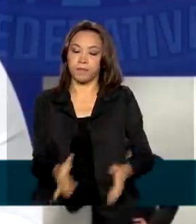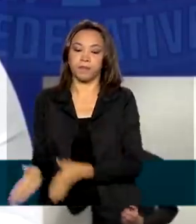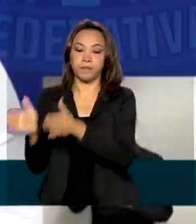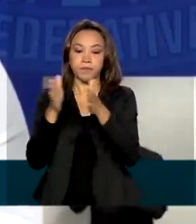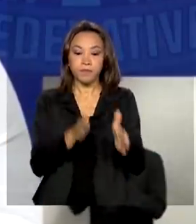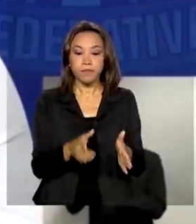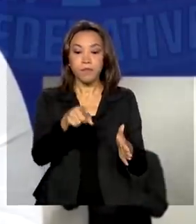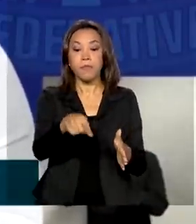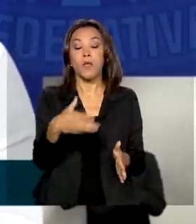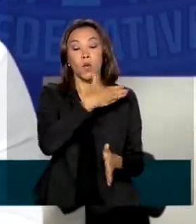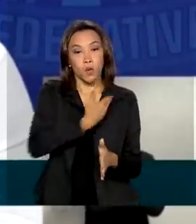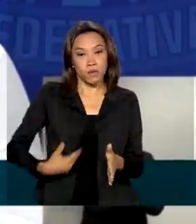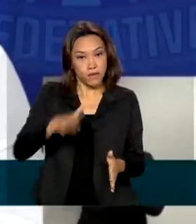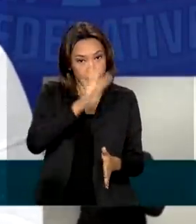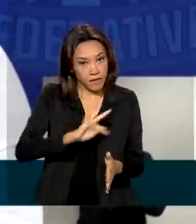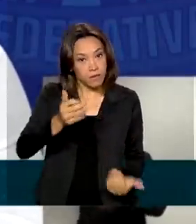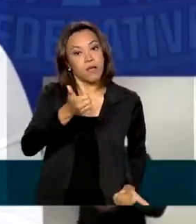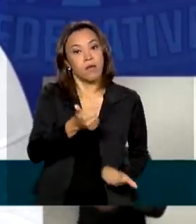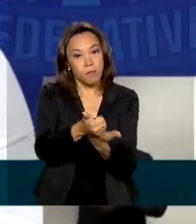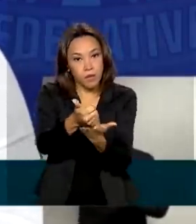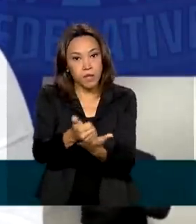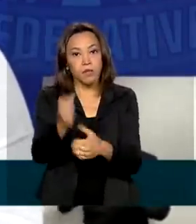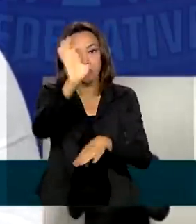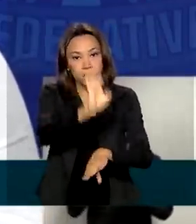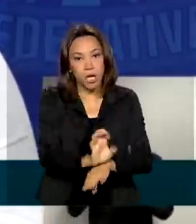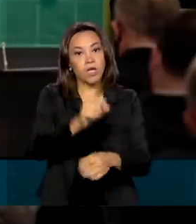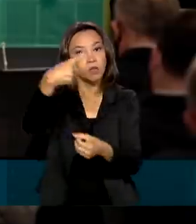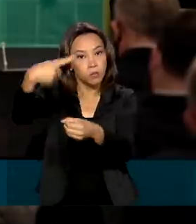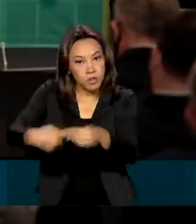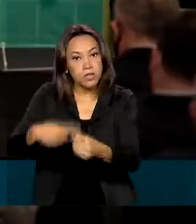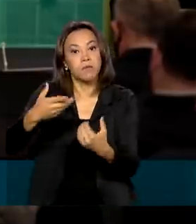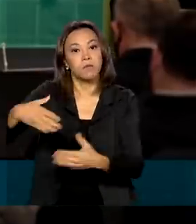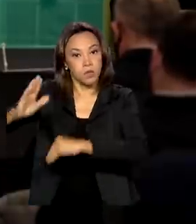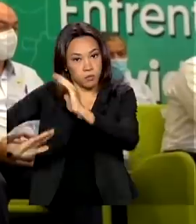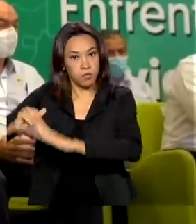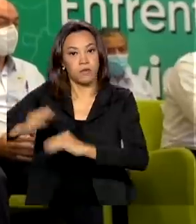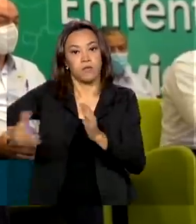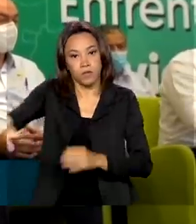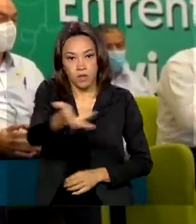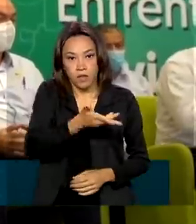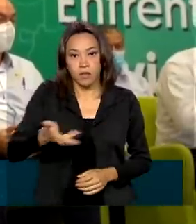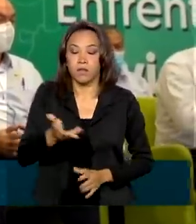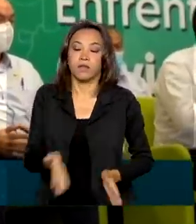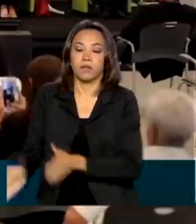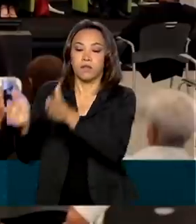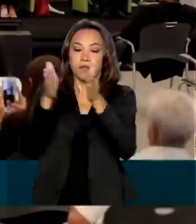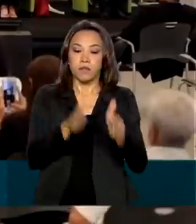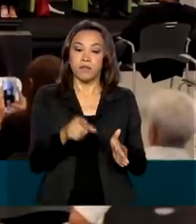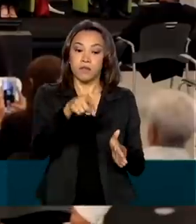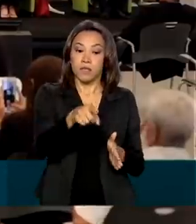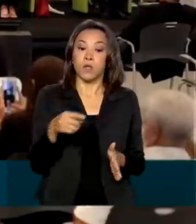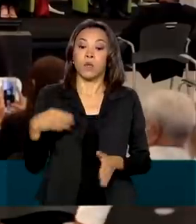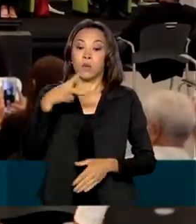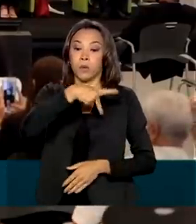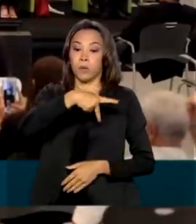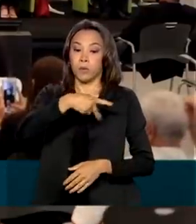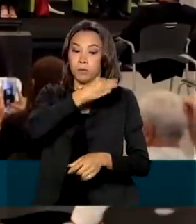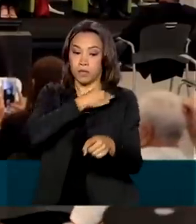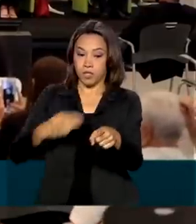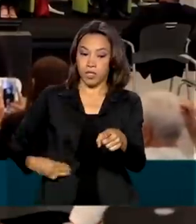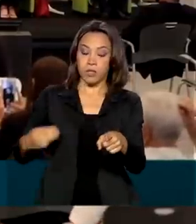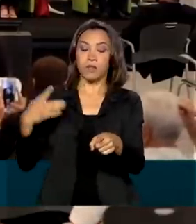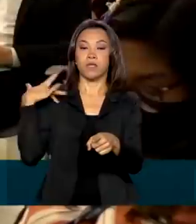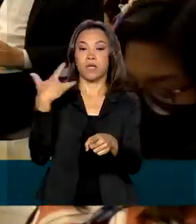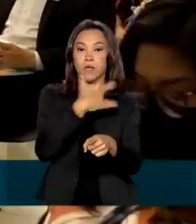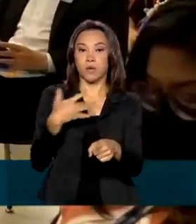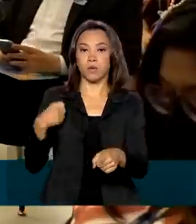o município está com comando conjunto está com todos vocês no estado o ministro da Sá E falou também sobre